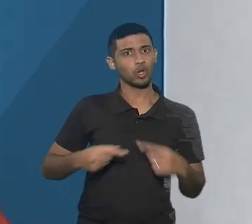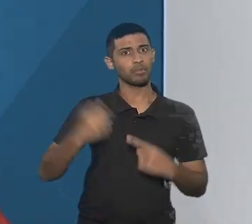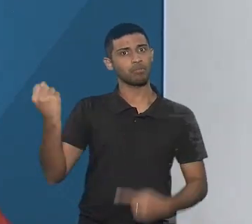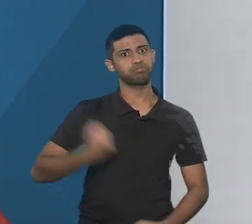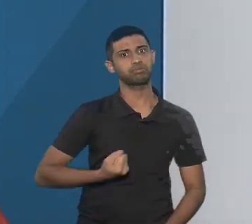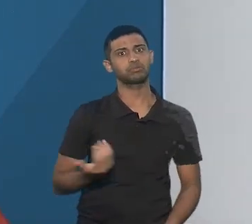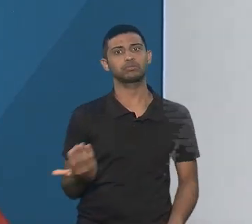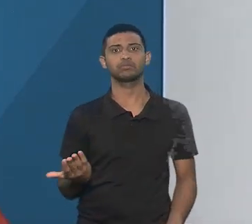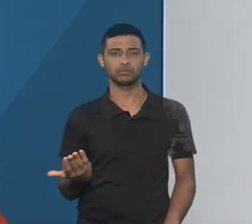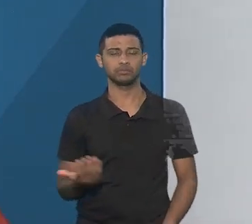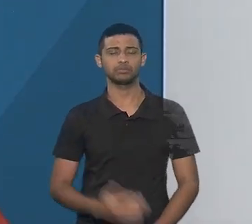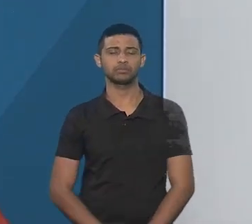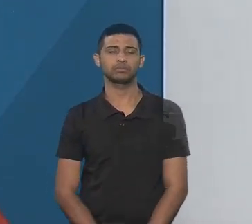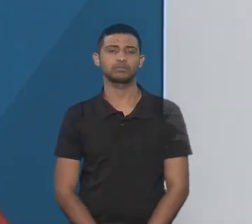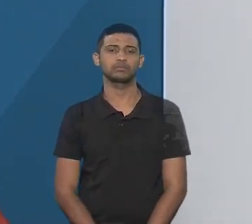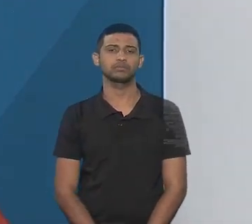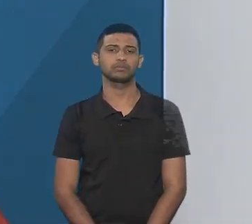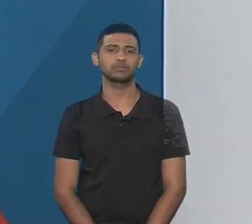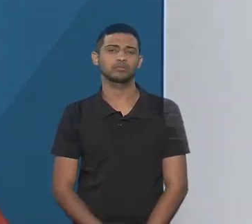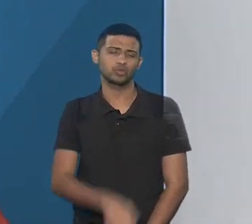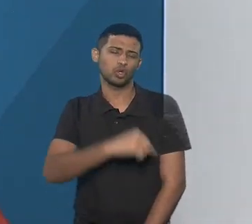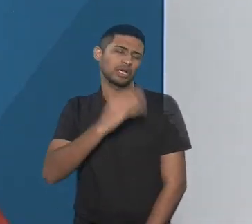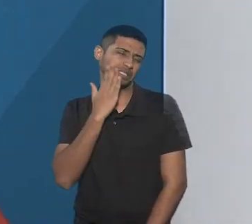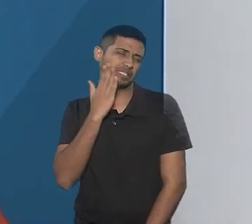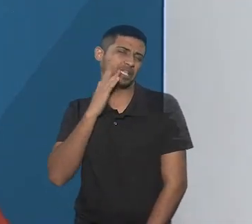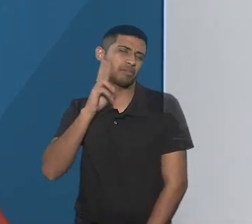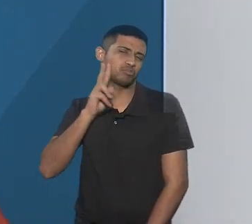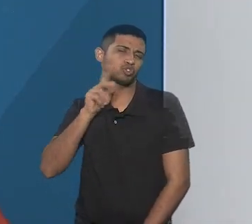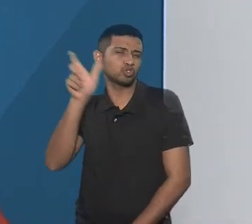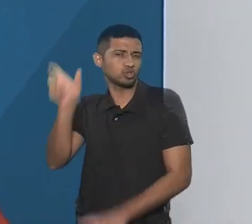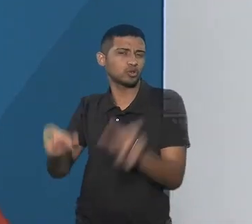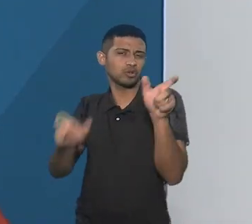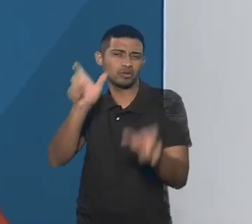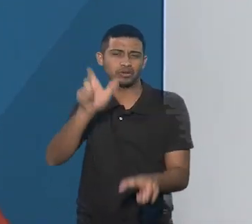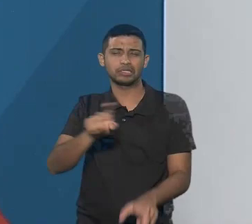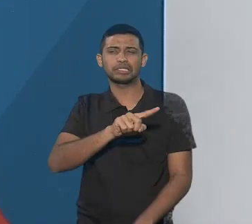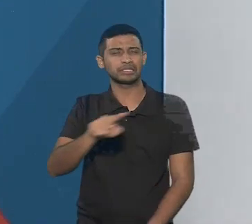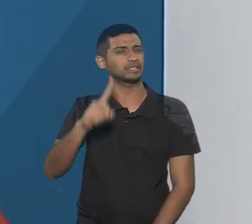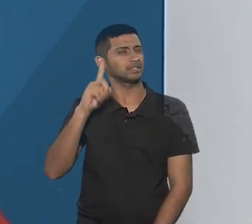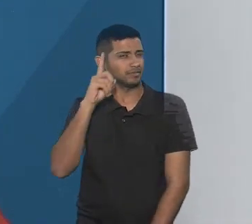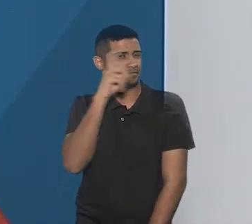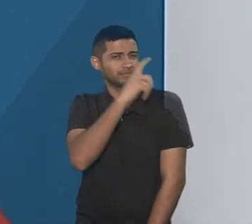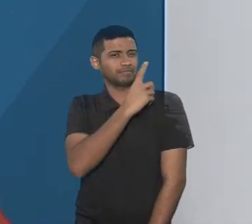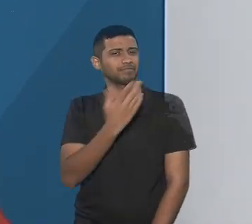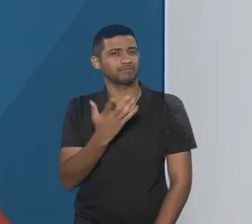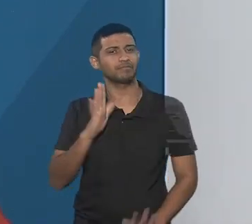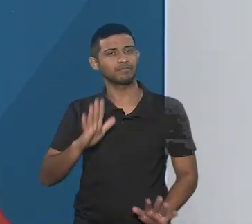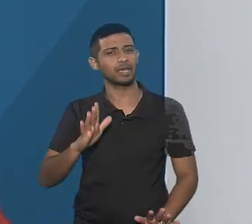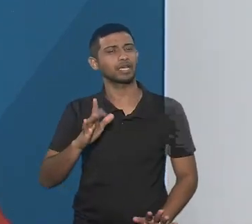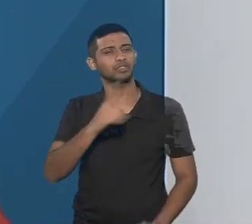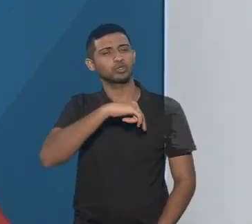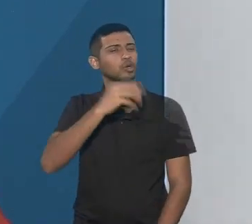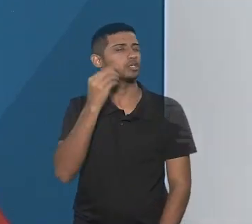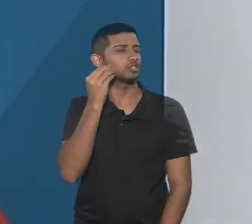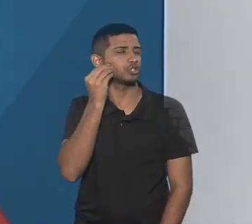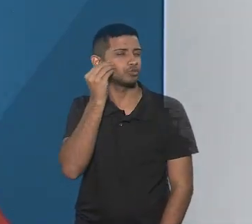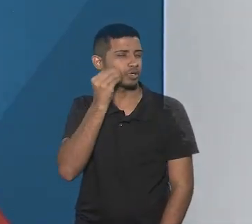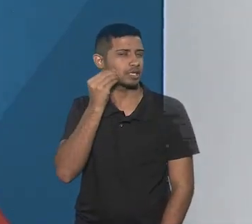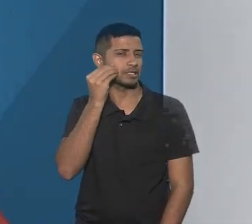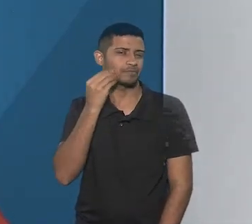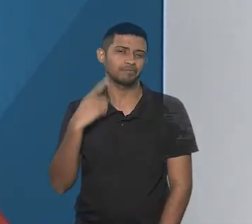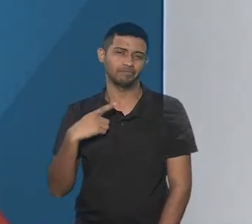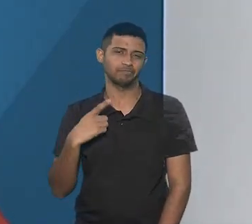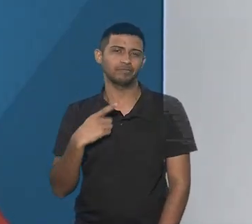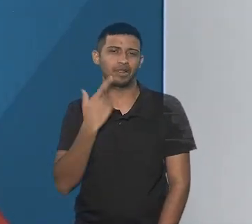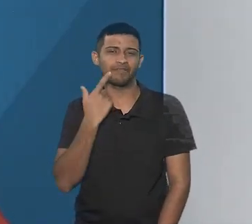o aborto é um assassinato. Nós entendemos os casos. Os casos são difíceis, mas nós também temos